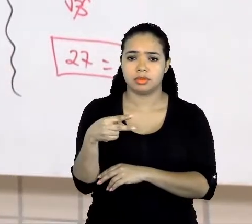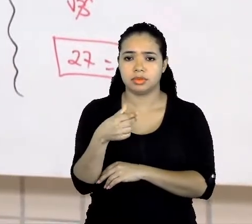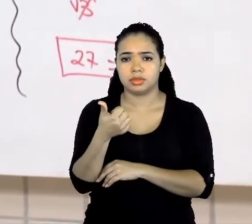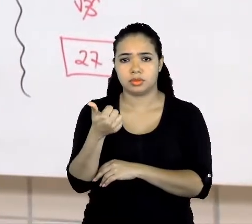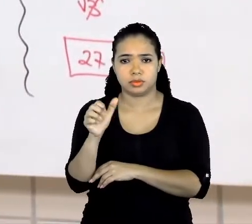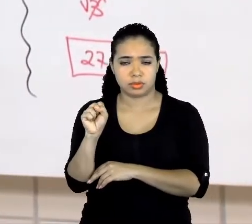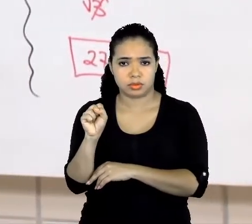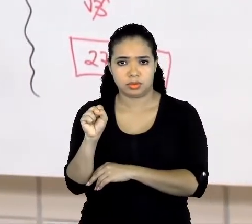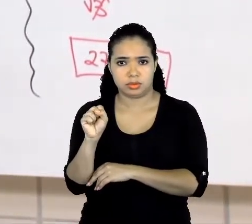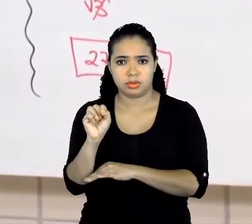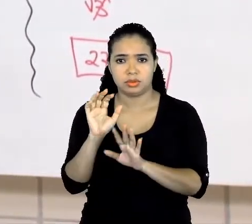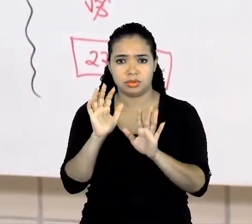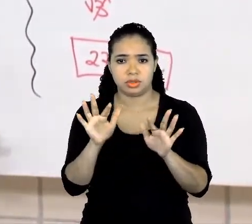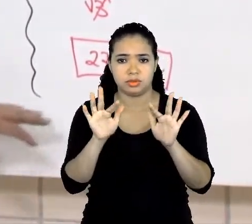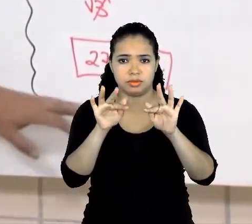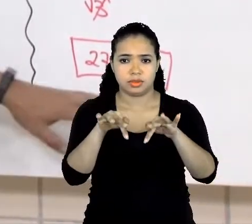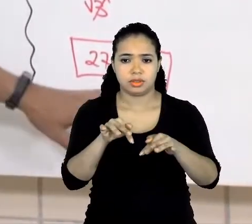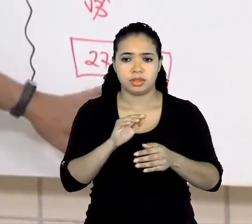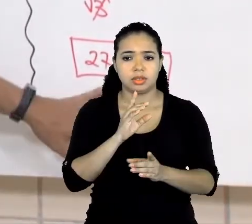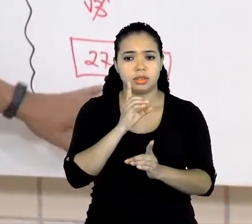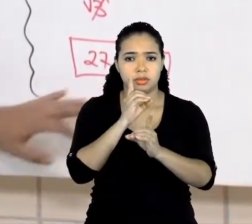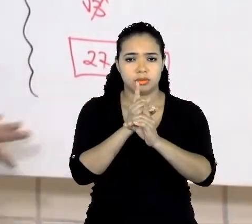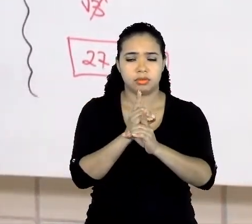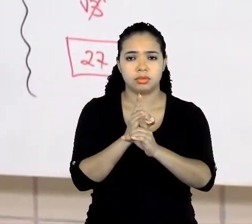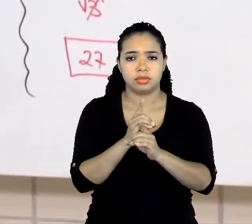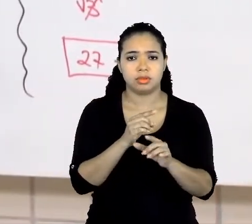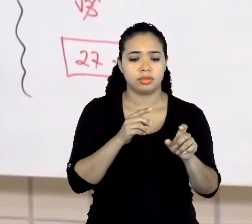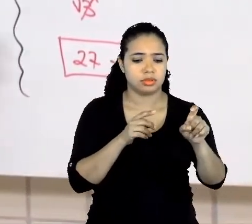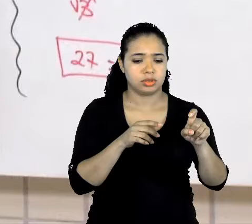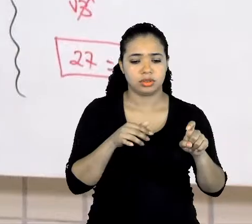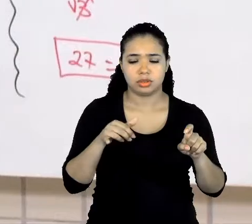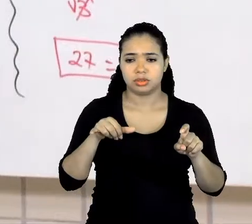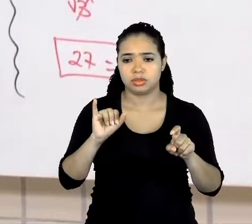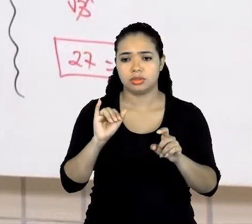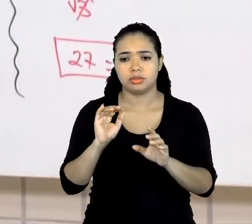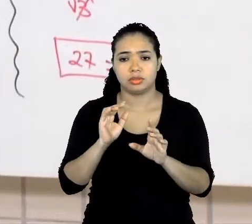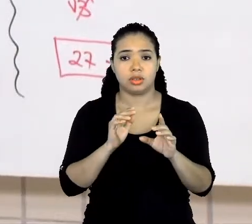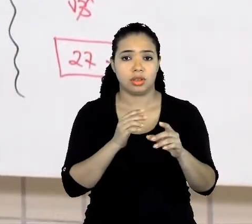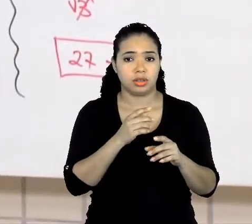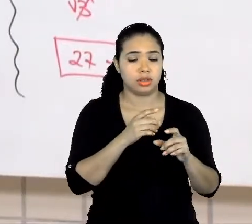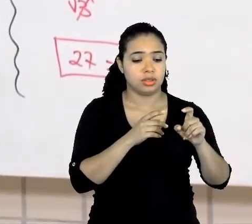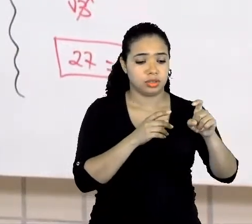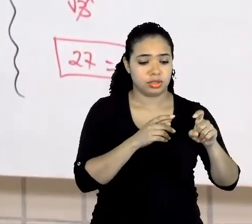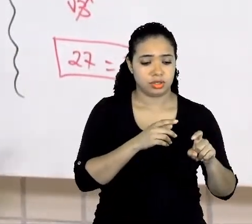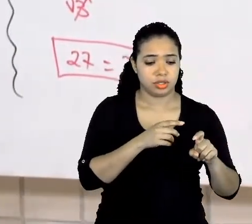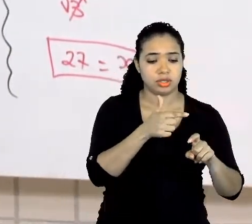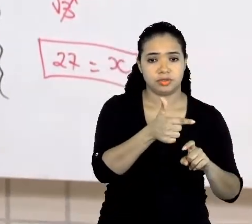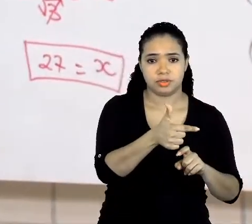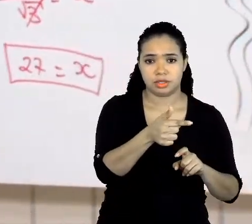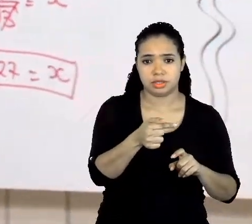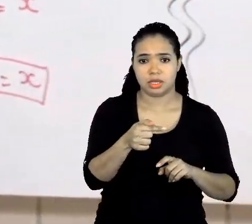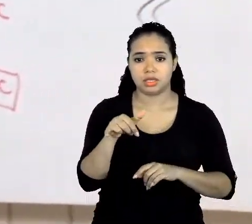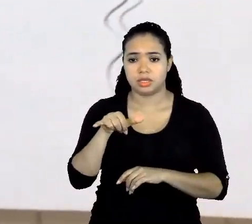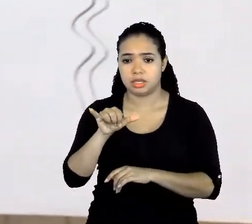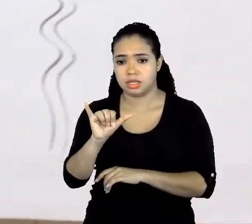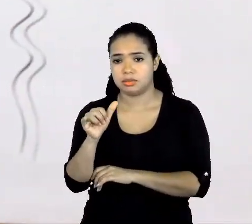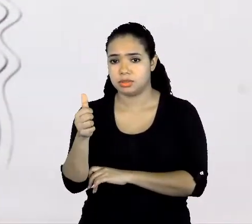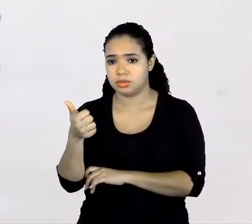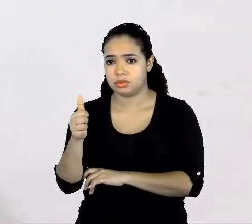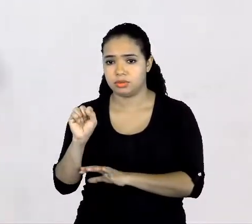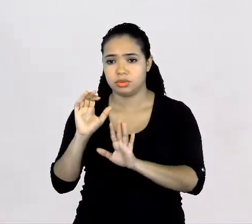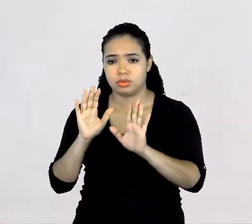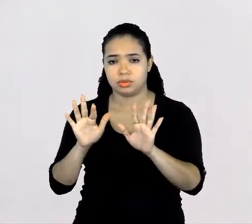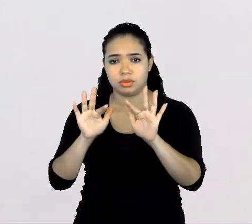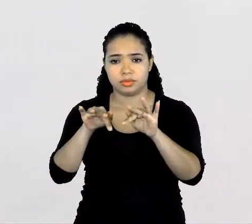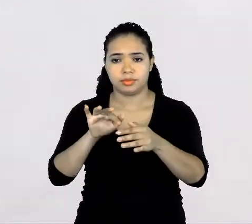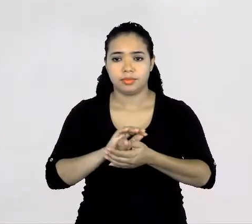Então, aqui nós terminamos, encontramos o valor de x e o valor de y. Foi exatamente o que o enunciado pediu. Vamos para uma terceira aplicação,